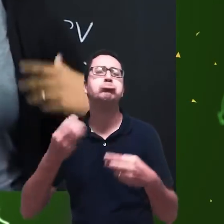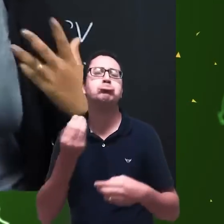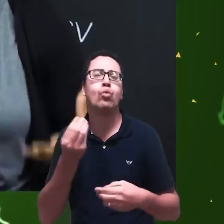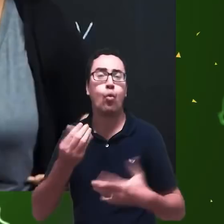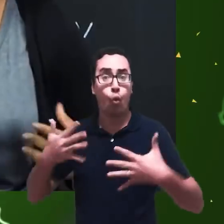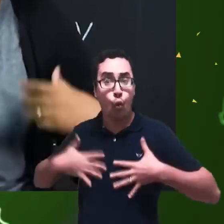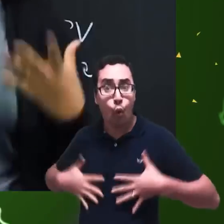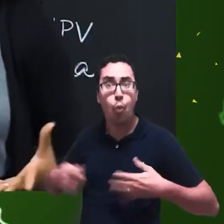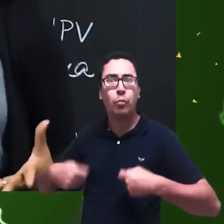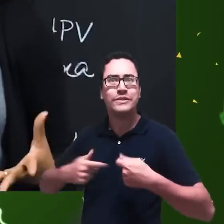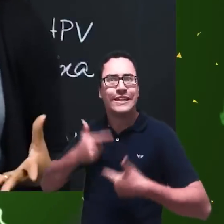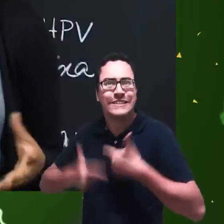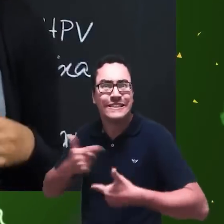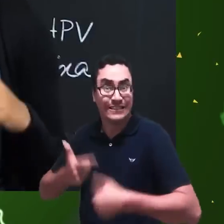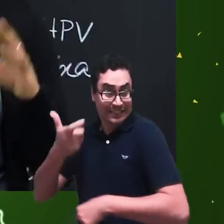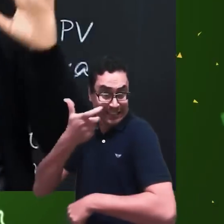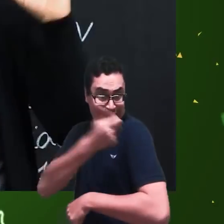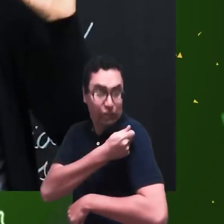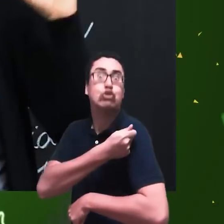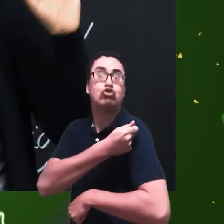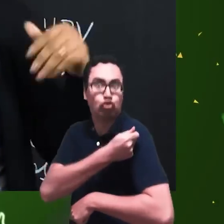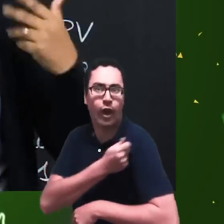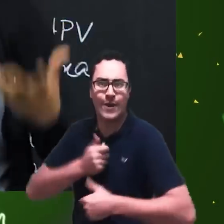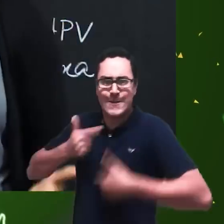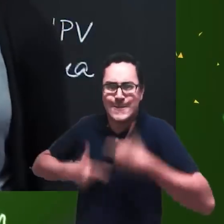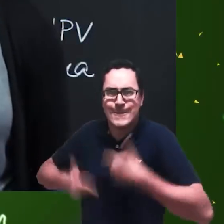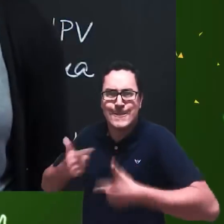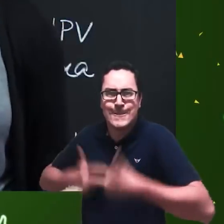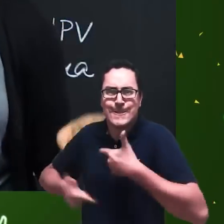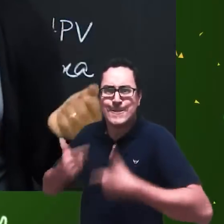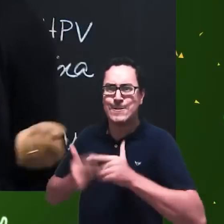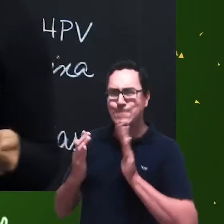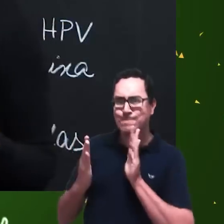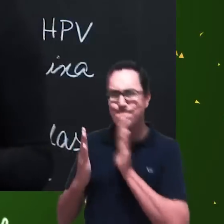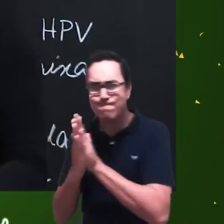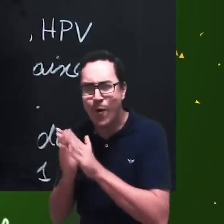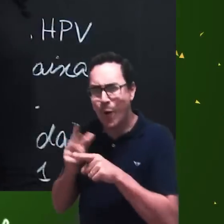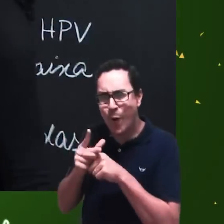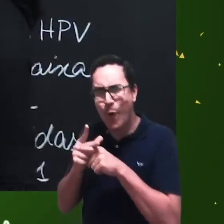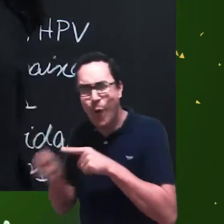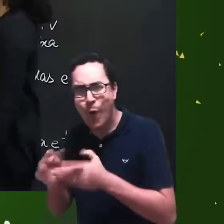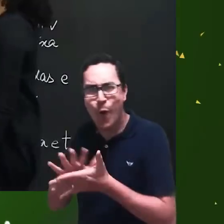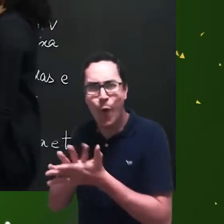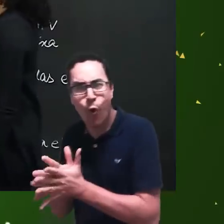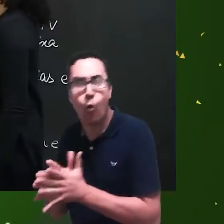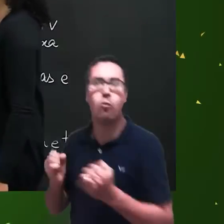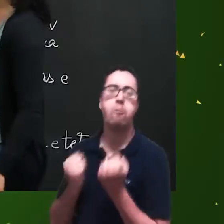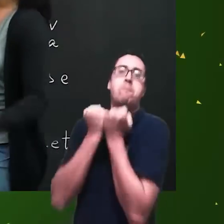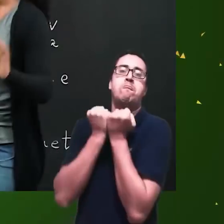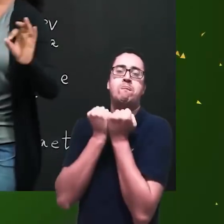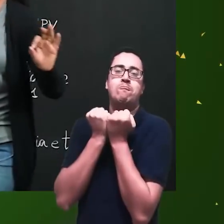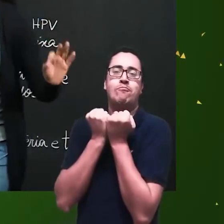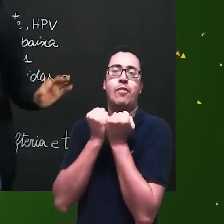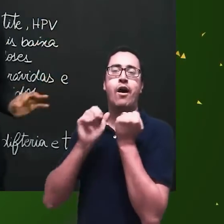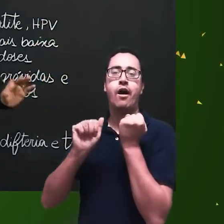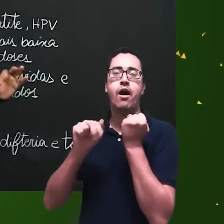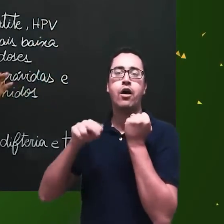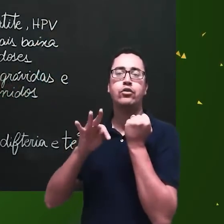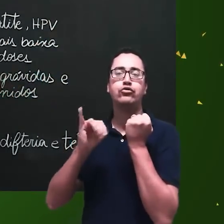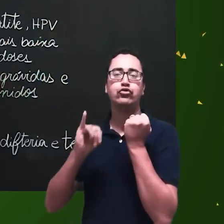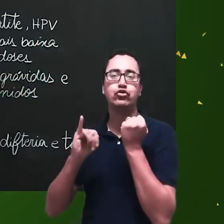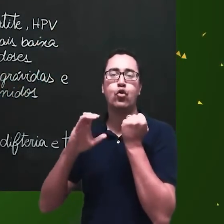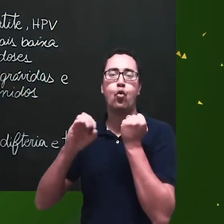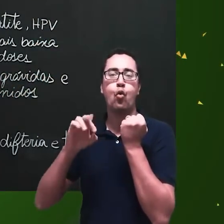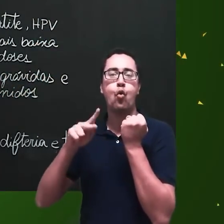combater e para combater o micro-organismo que ele acha que é e produzir esses anticorpos. Então, imunização ativa, estou falando